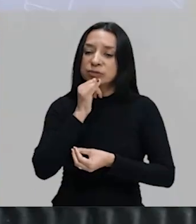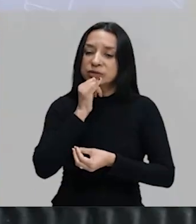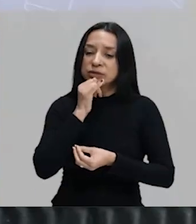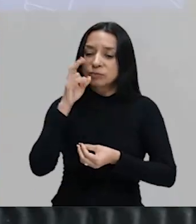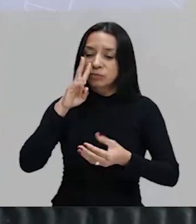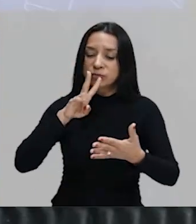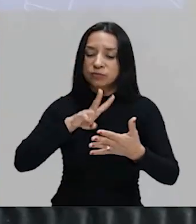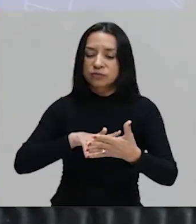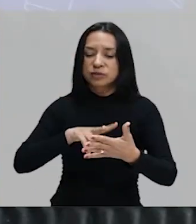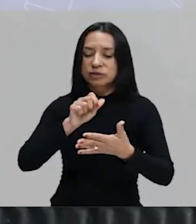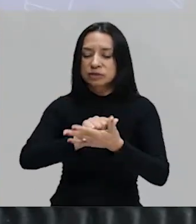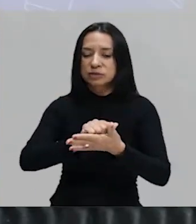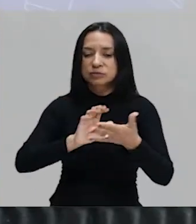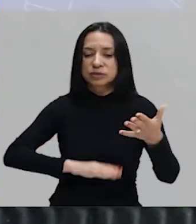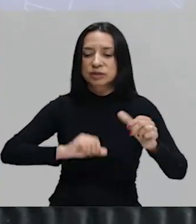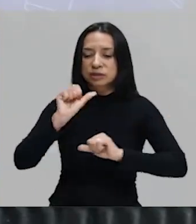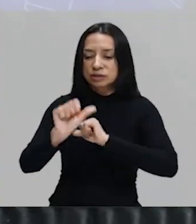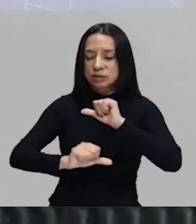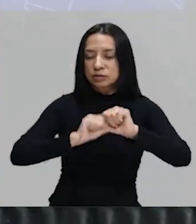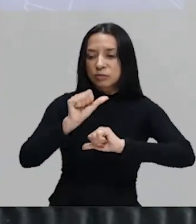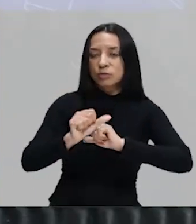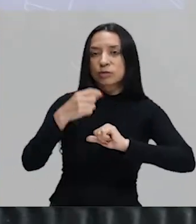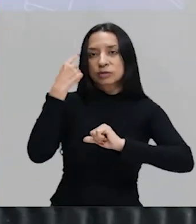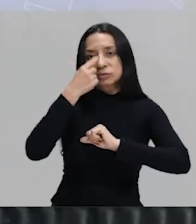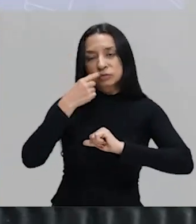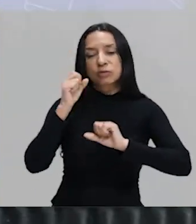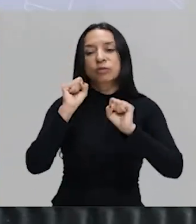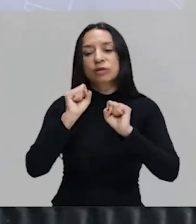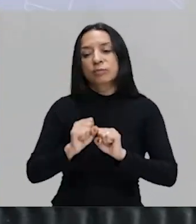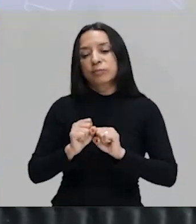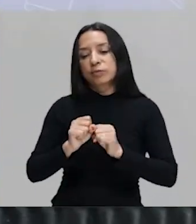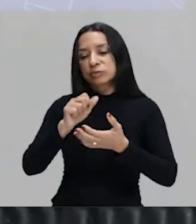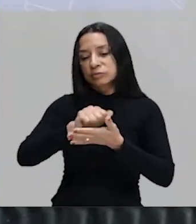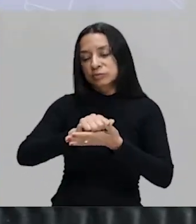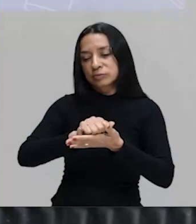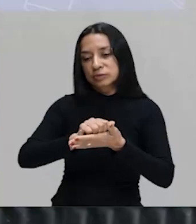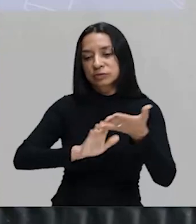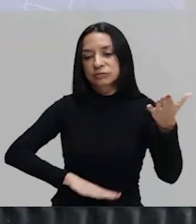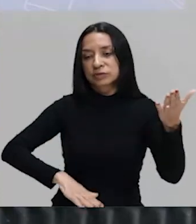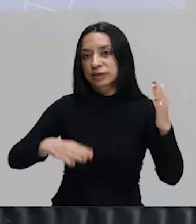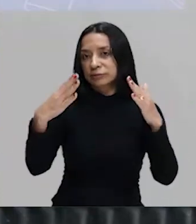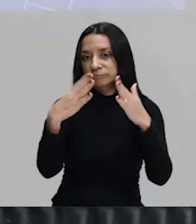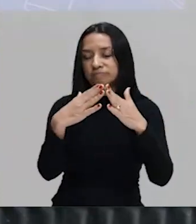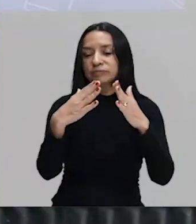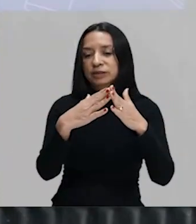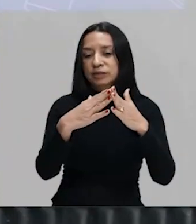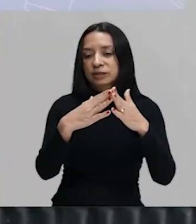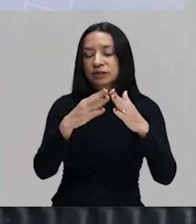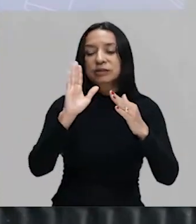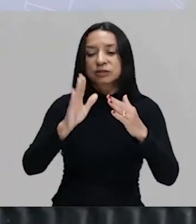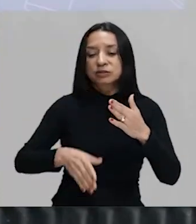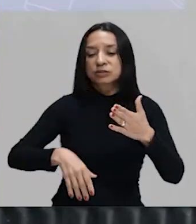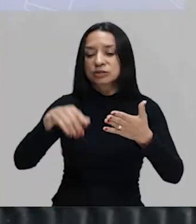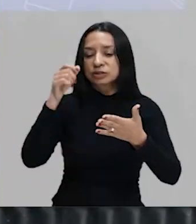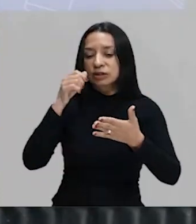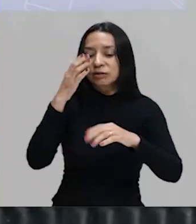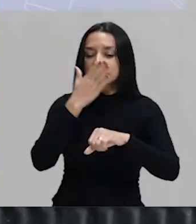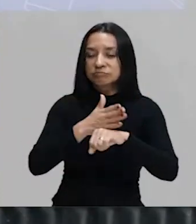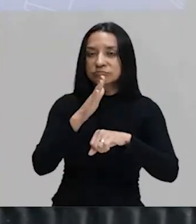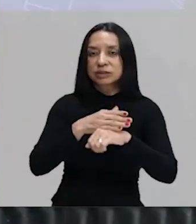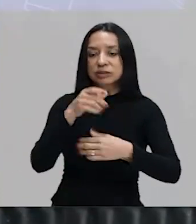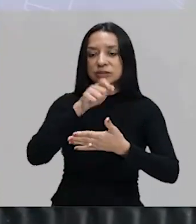aqui e transformarem ela para o espanhol, que pode ser uma atividade de casa, porque aí você já treina a tua escrita, tá? Você já